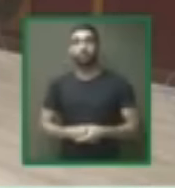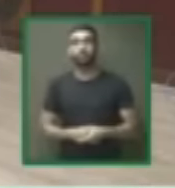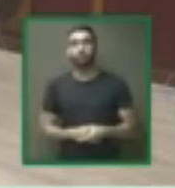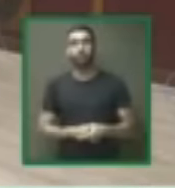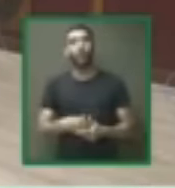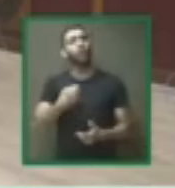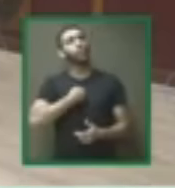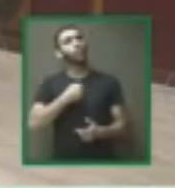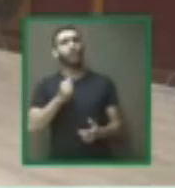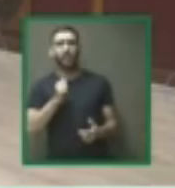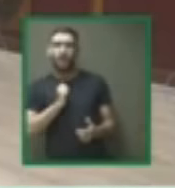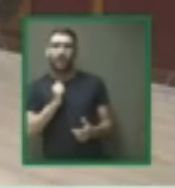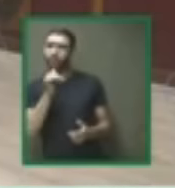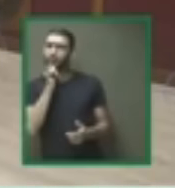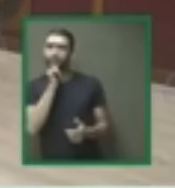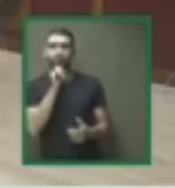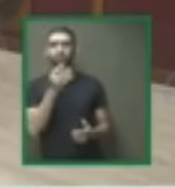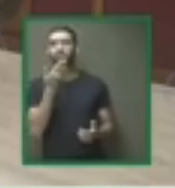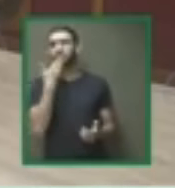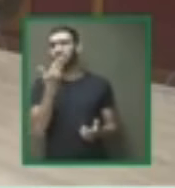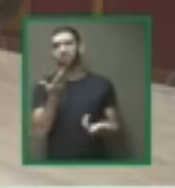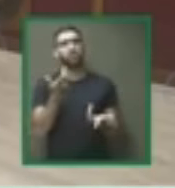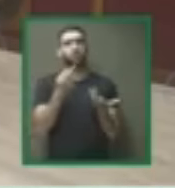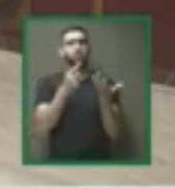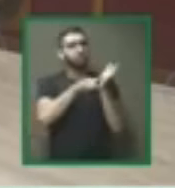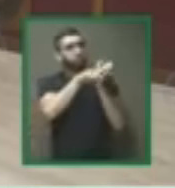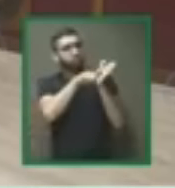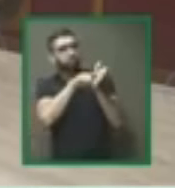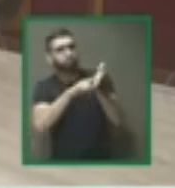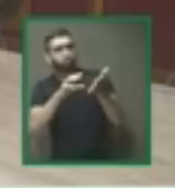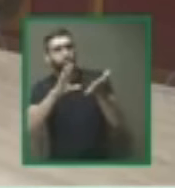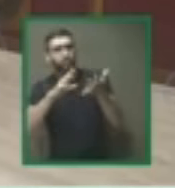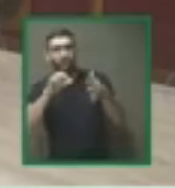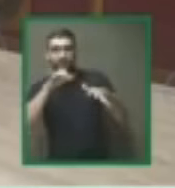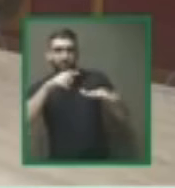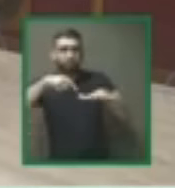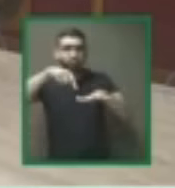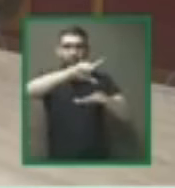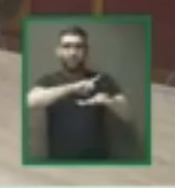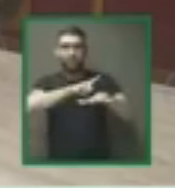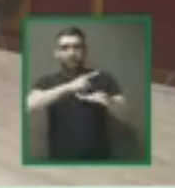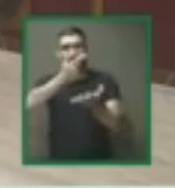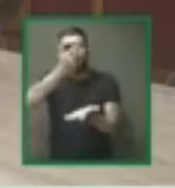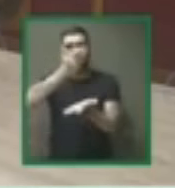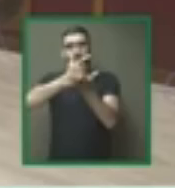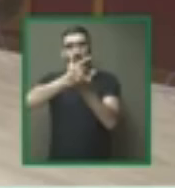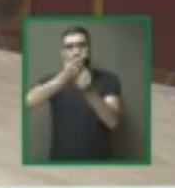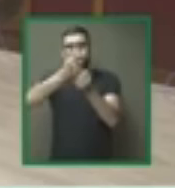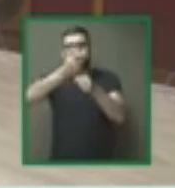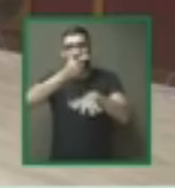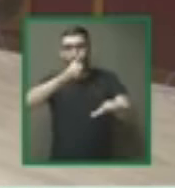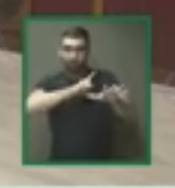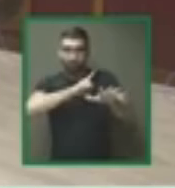momento o delegado pediu para fazer exame residográfico na sua mão? Não. Ele